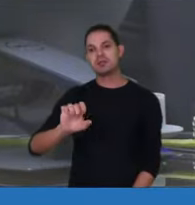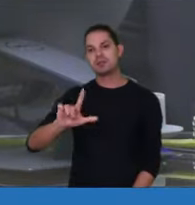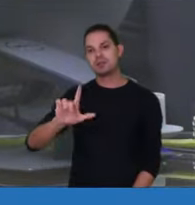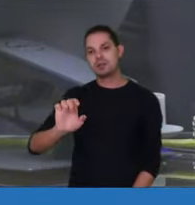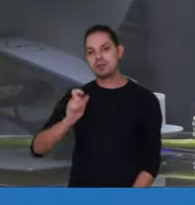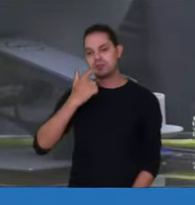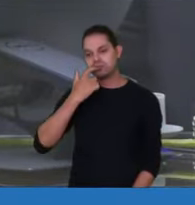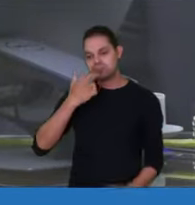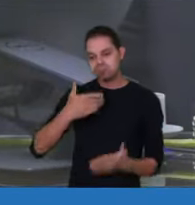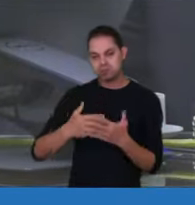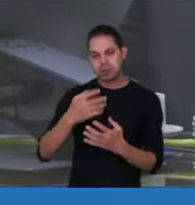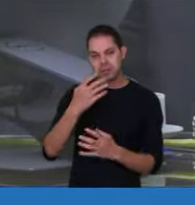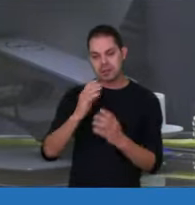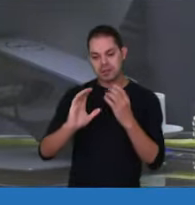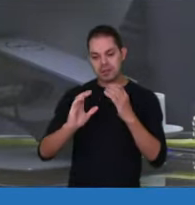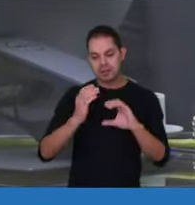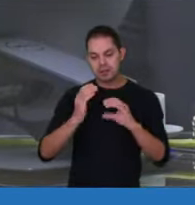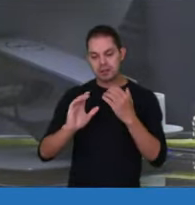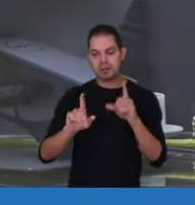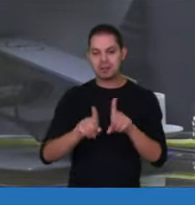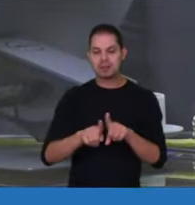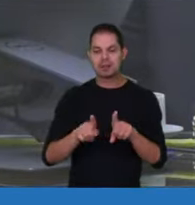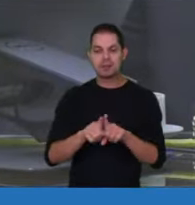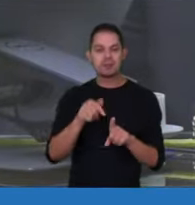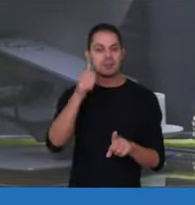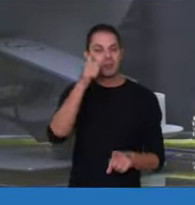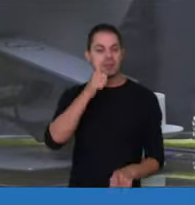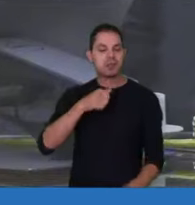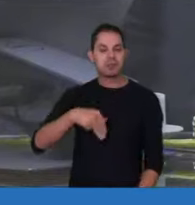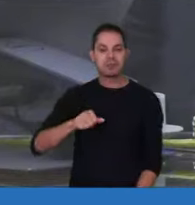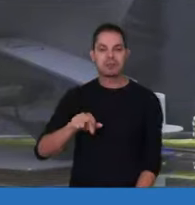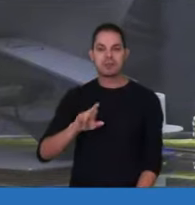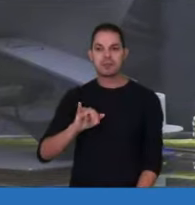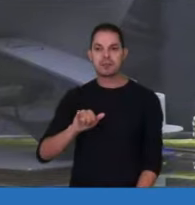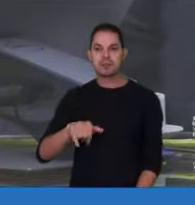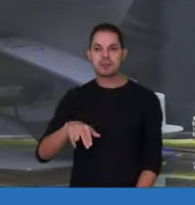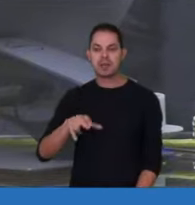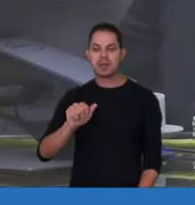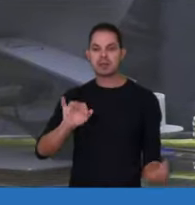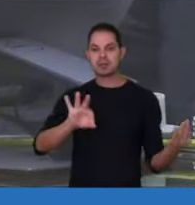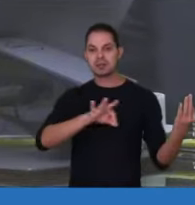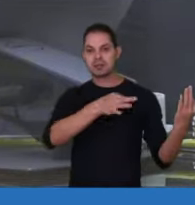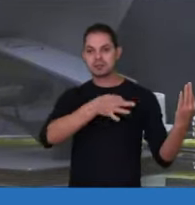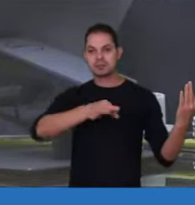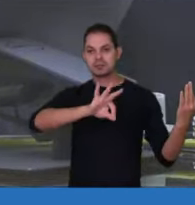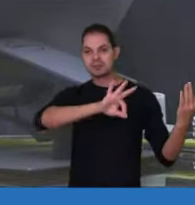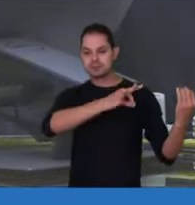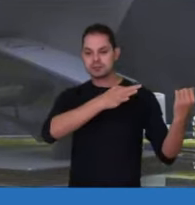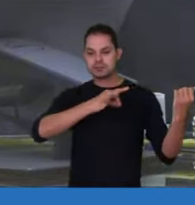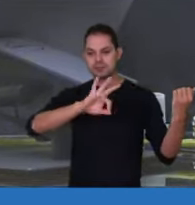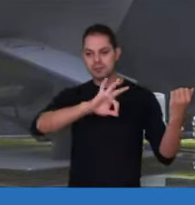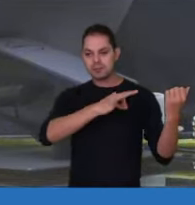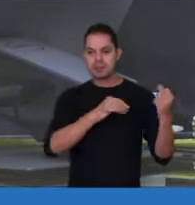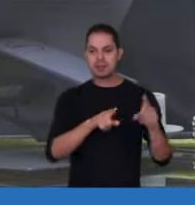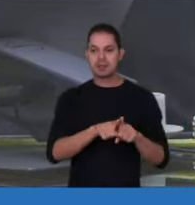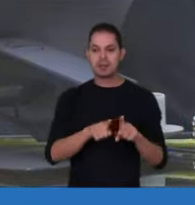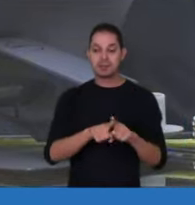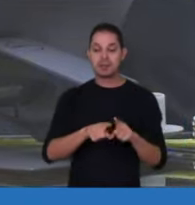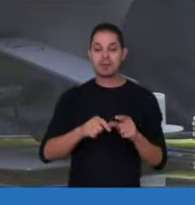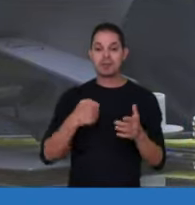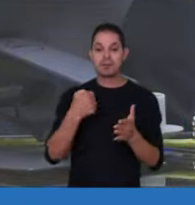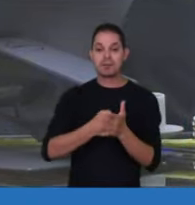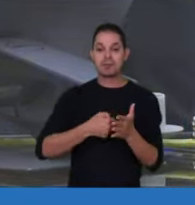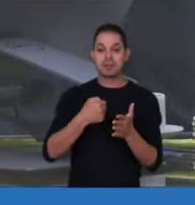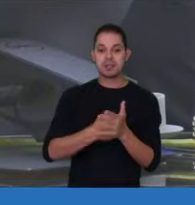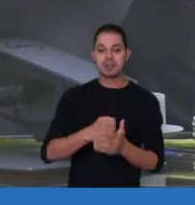para nós, e Mariana Ferreira, violonista. E também a presença de todos os movimentos sociais, a militância do PSOL, de todos os partidos